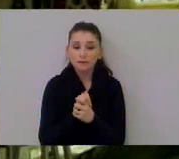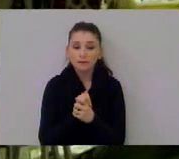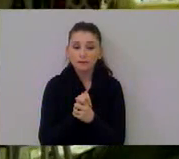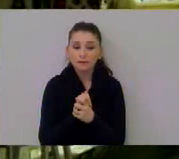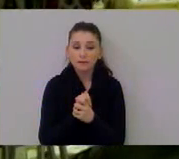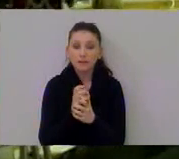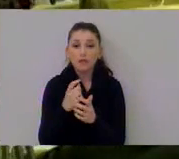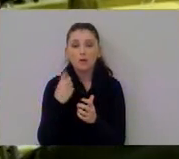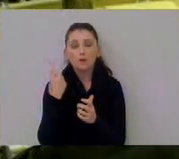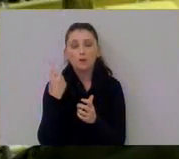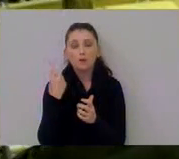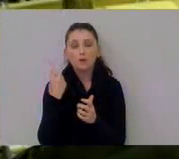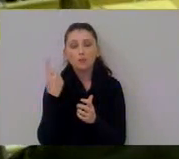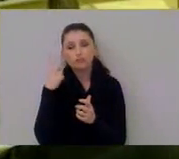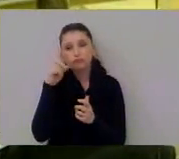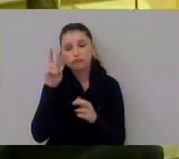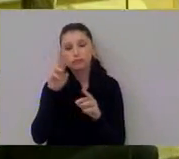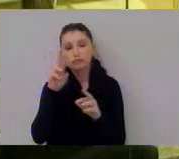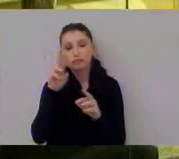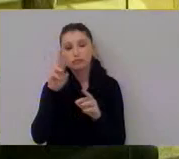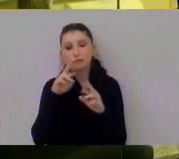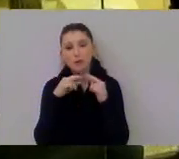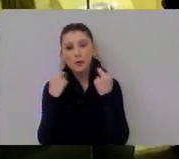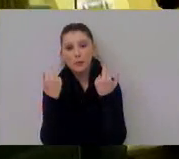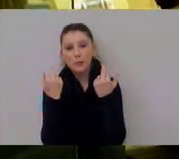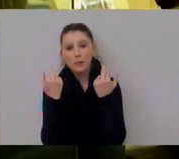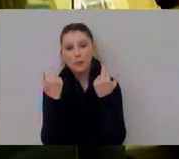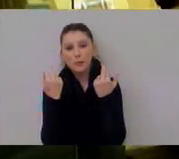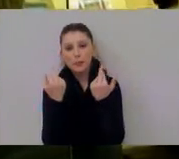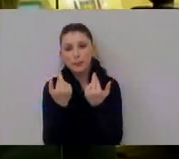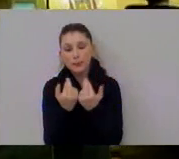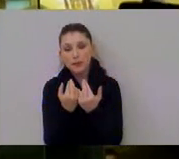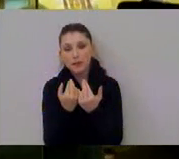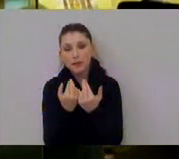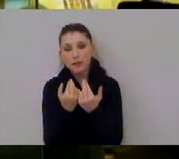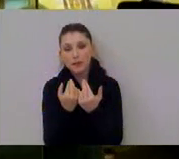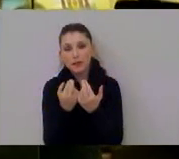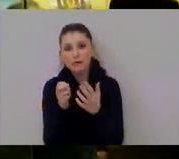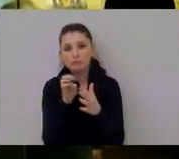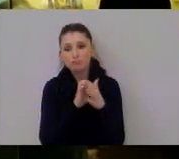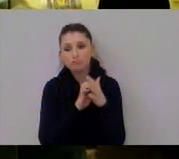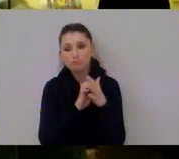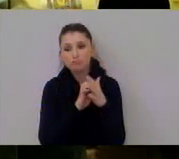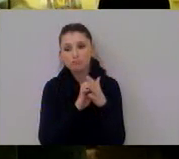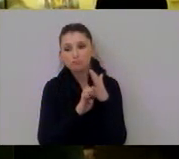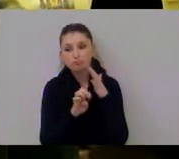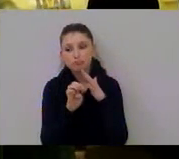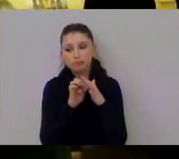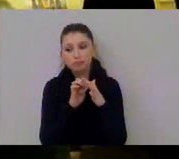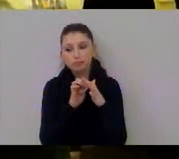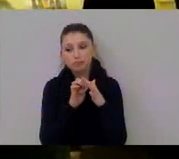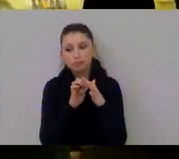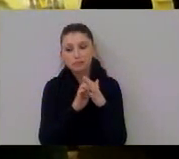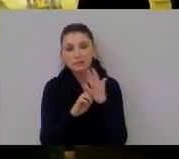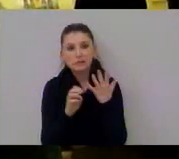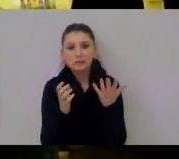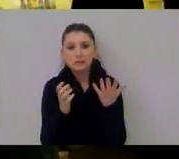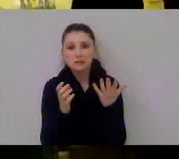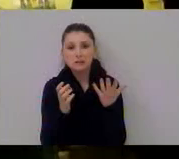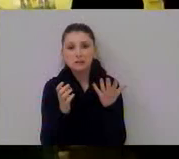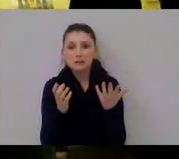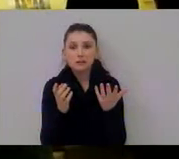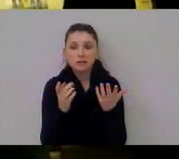na Comédia Industrial, a convite do Emerson, e eu recebi um diagnóstico